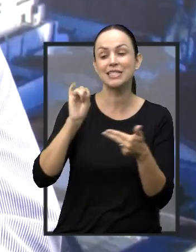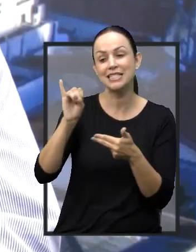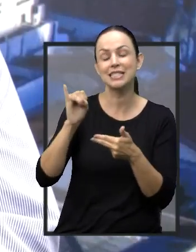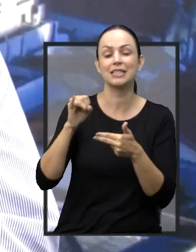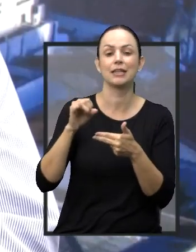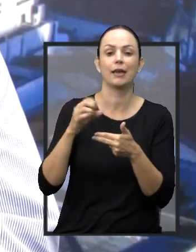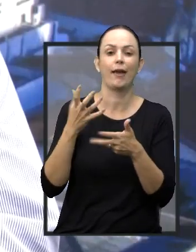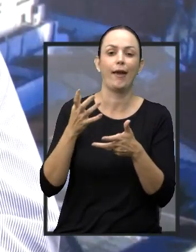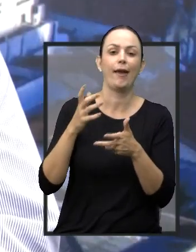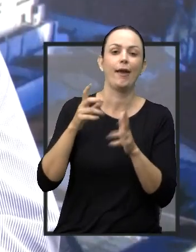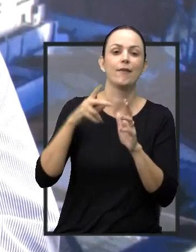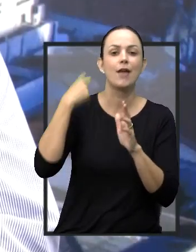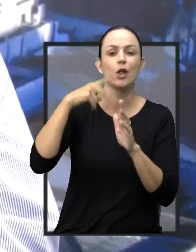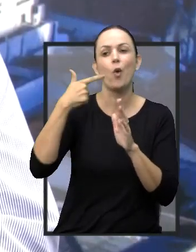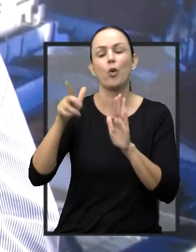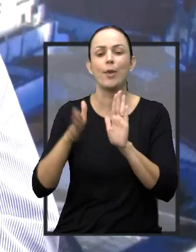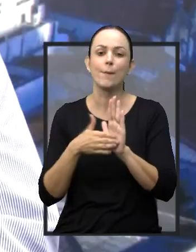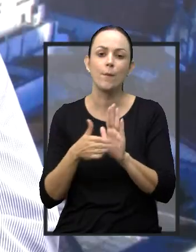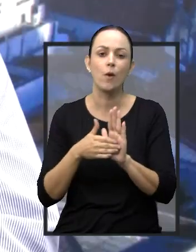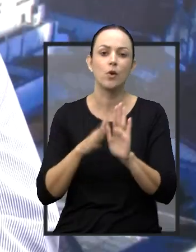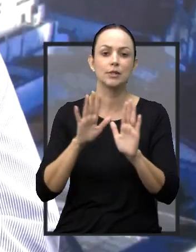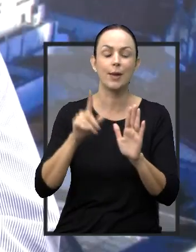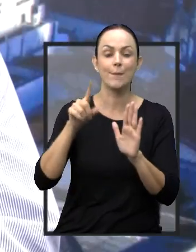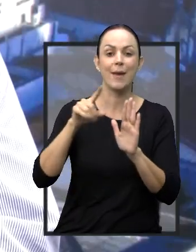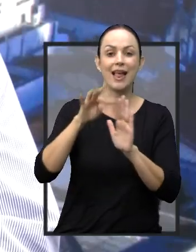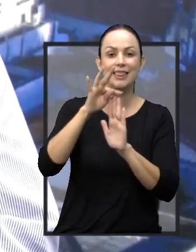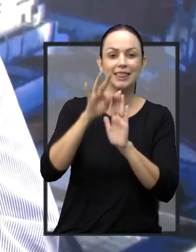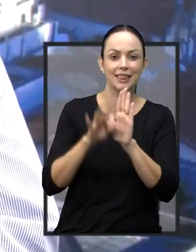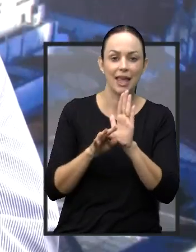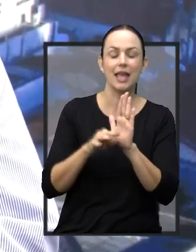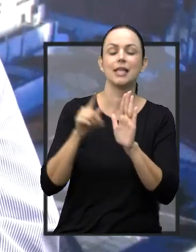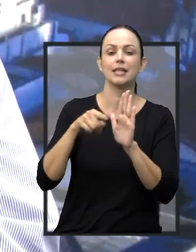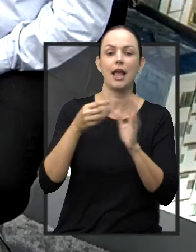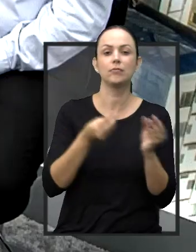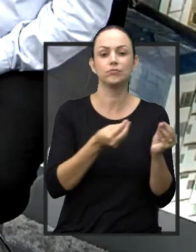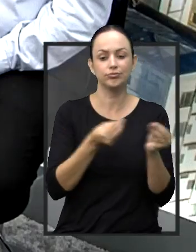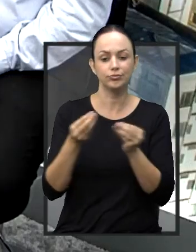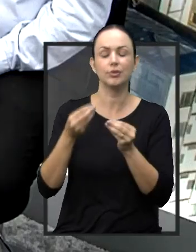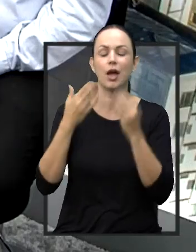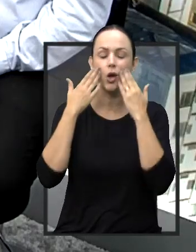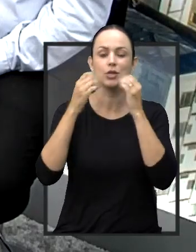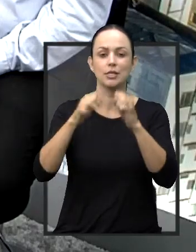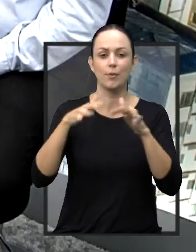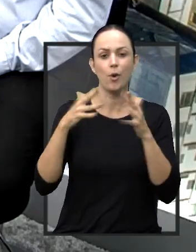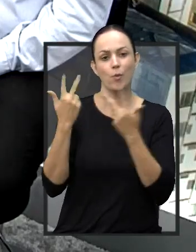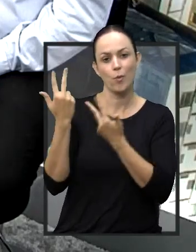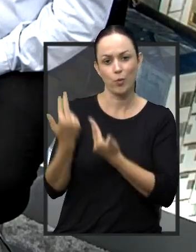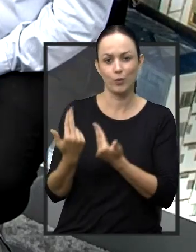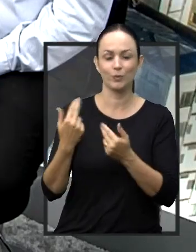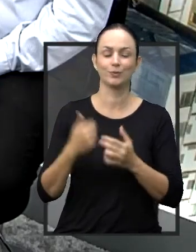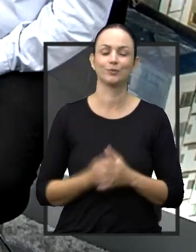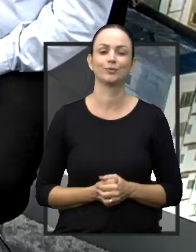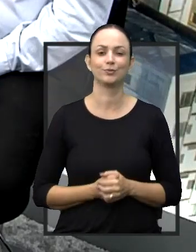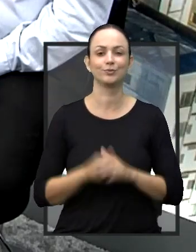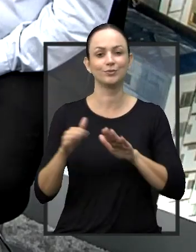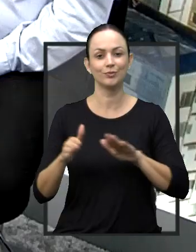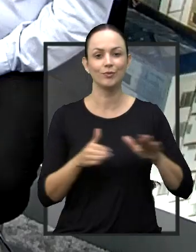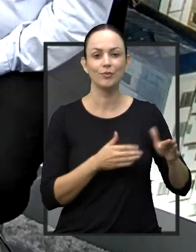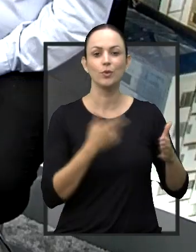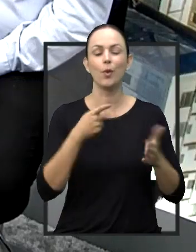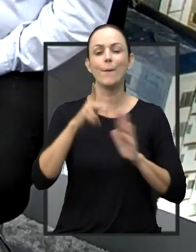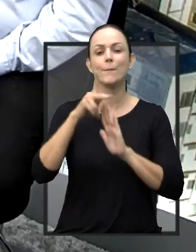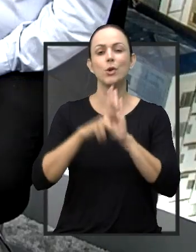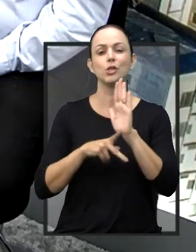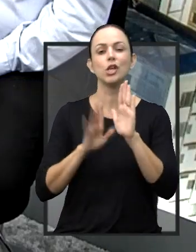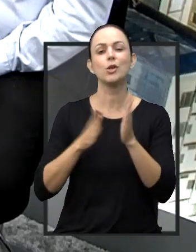mas o texto do projeto é encaminhamento da audiência pública. Vamos falar agora de um projeto que já foi aprovado aqui pela